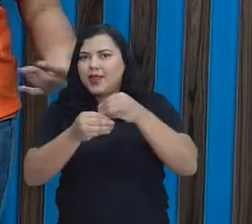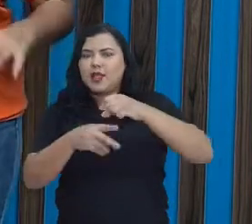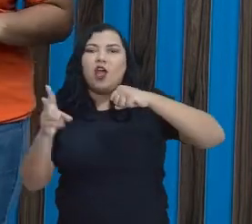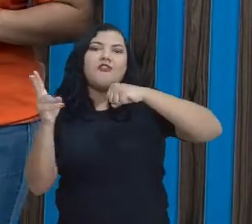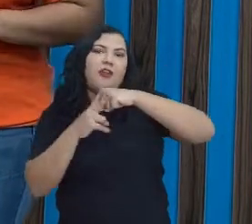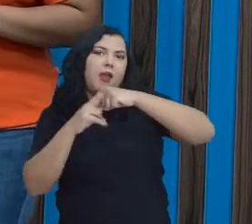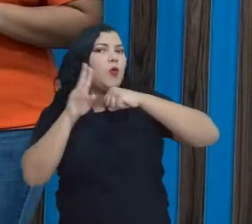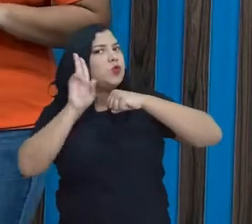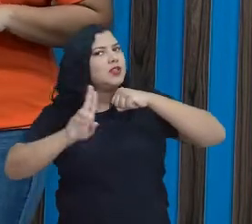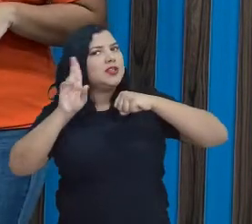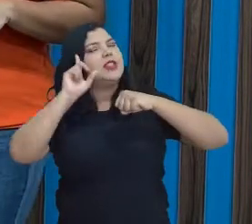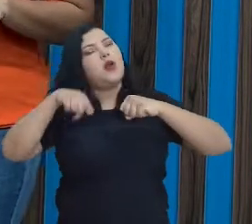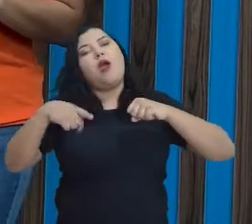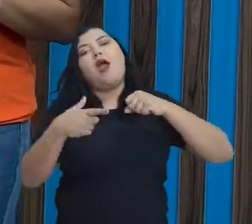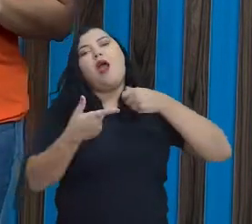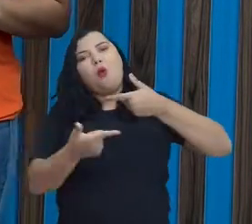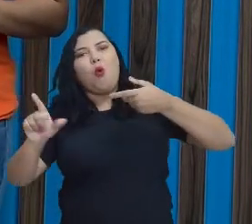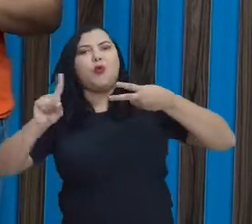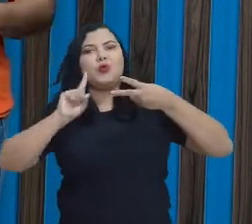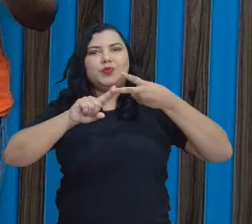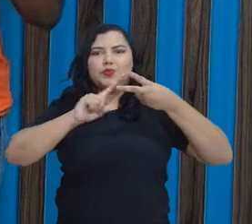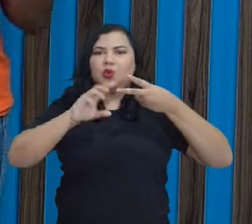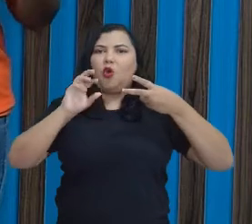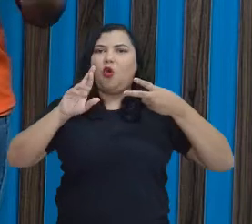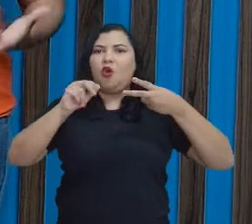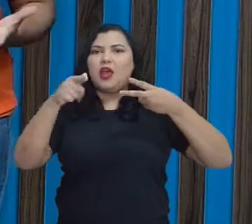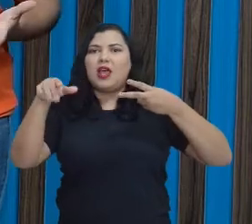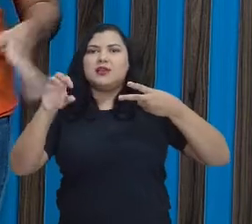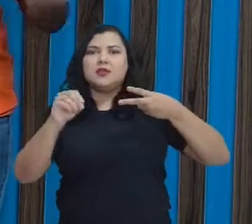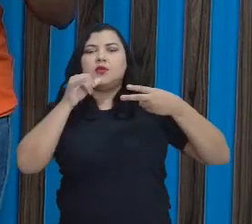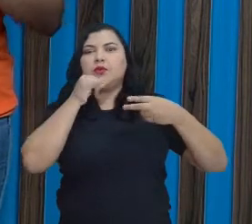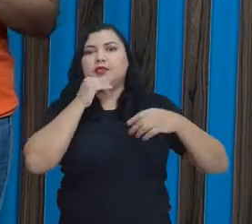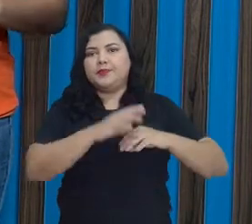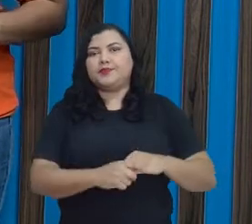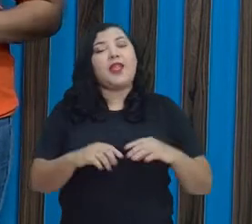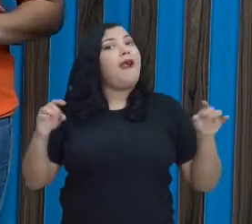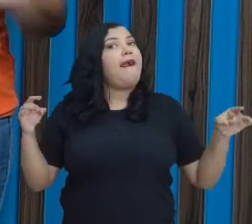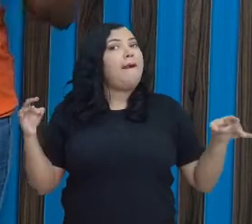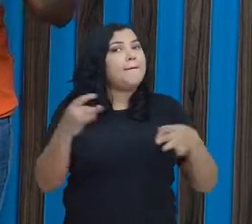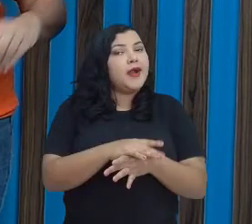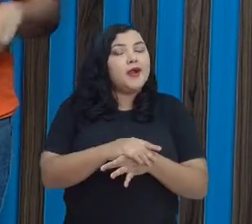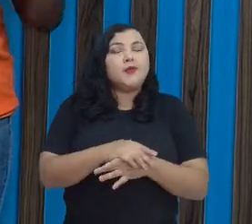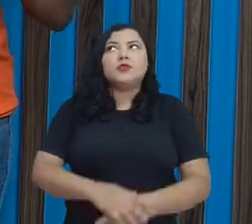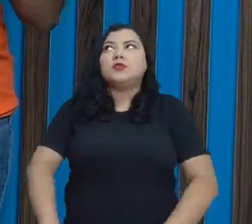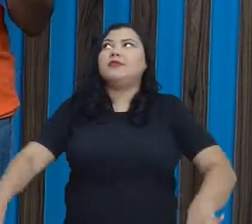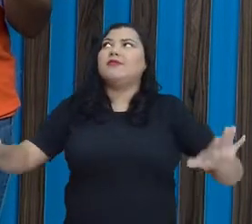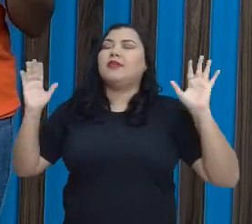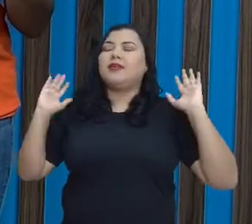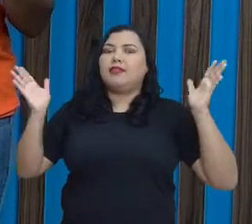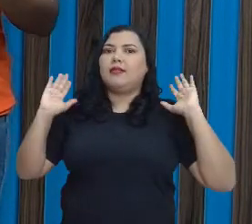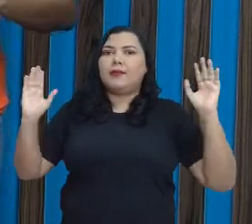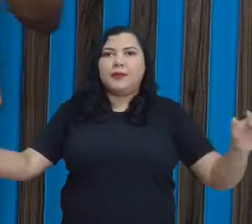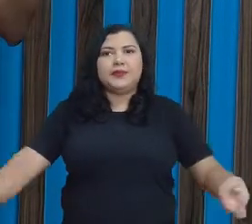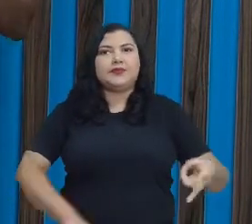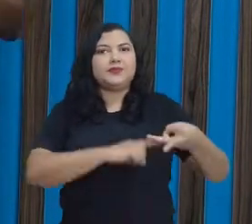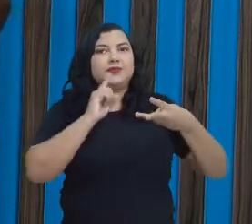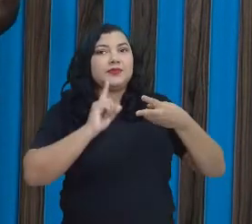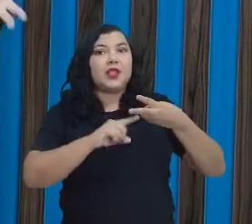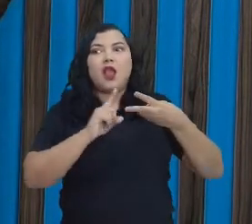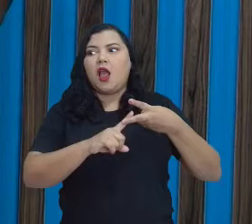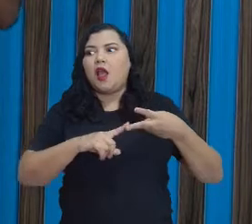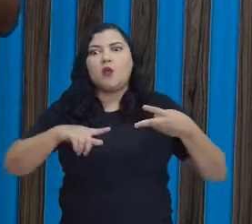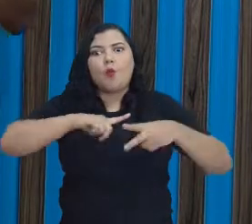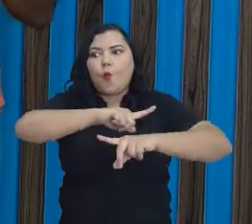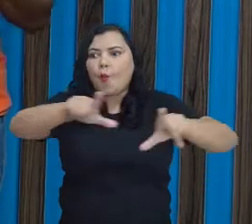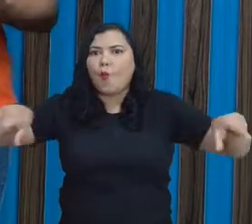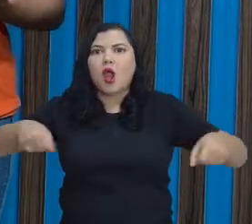oração. Então aqui eu tenho, acabamos finalmente, levaram tudo. Aqui eu tenho o quê? Enunciados verbais. Eu tenho frases verbais